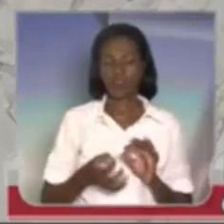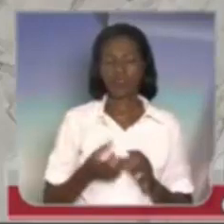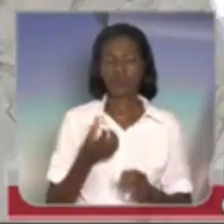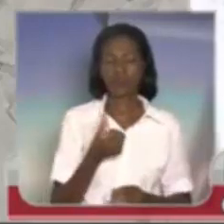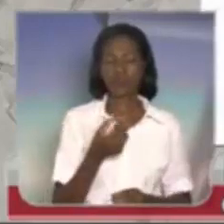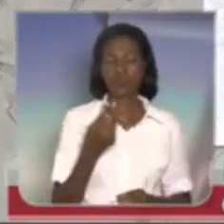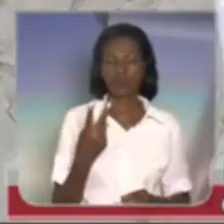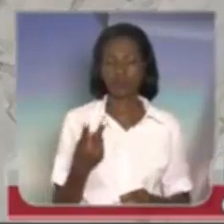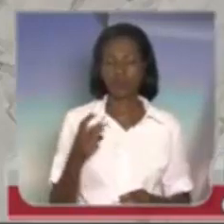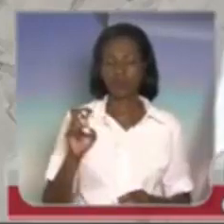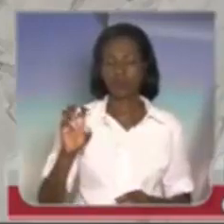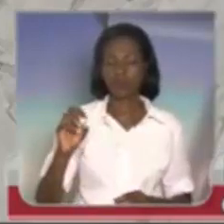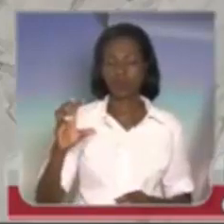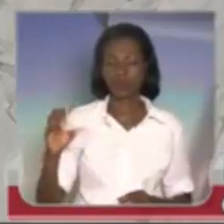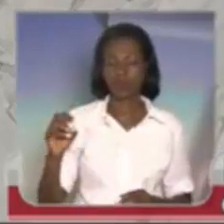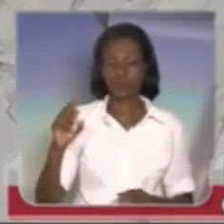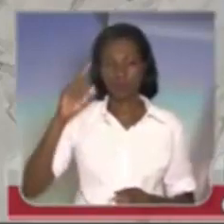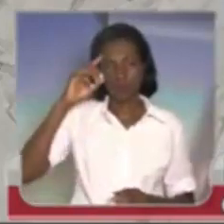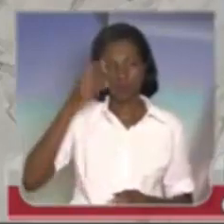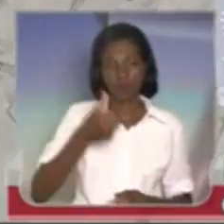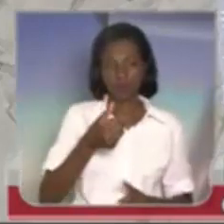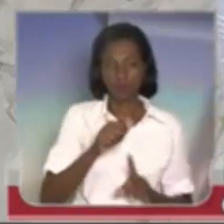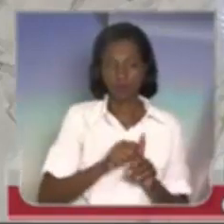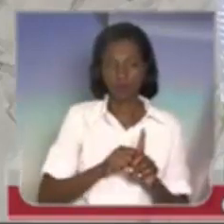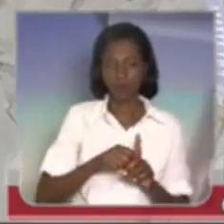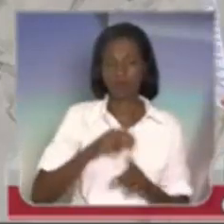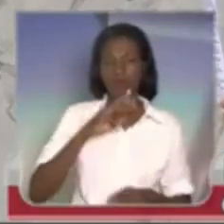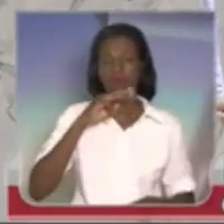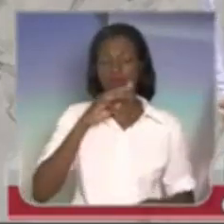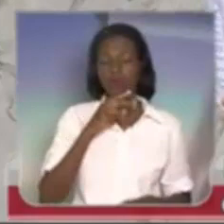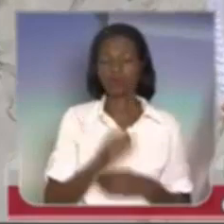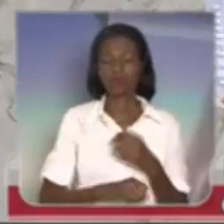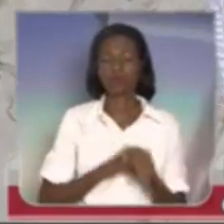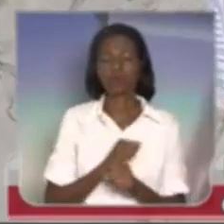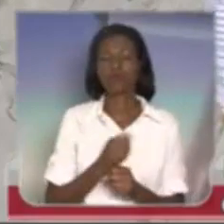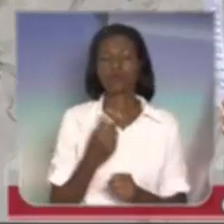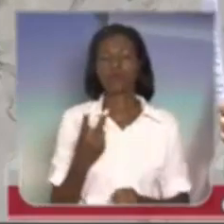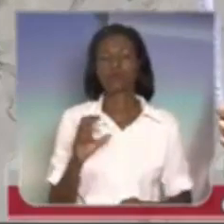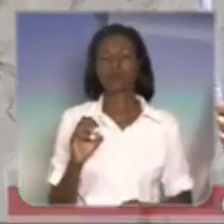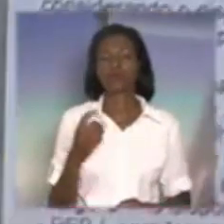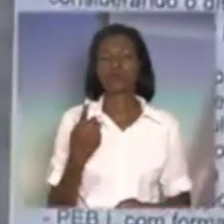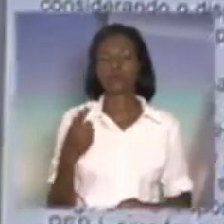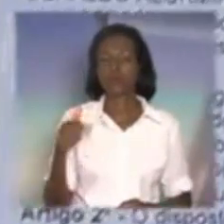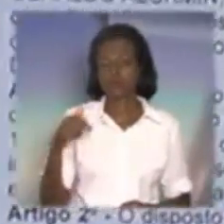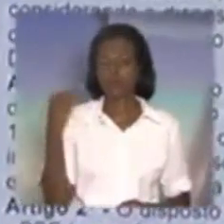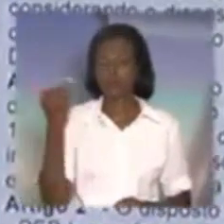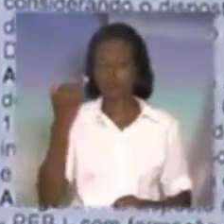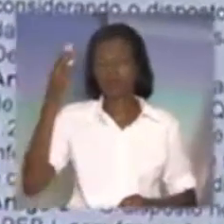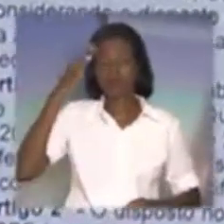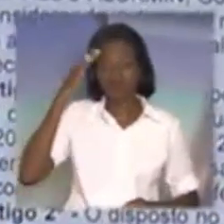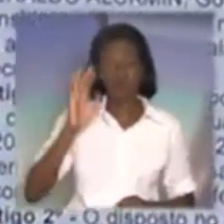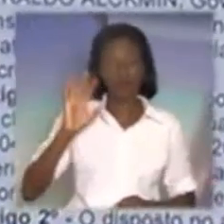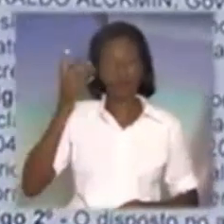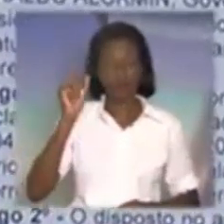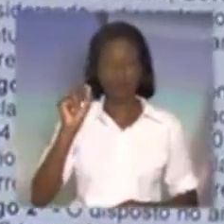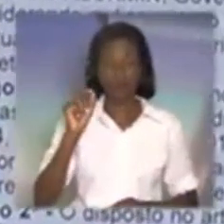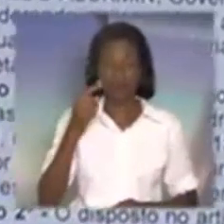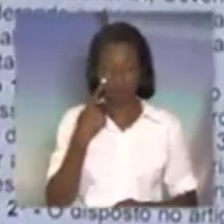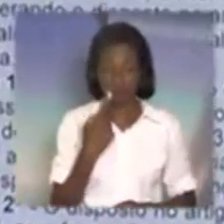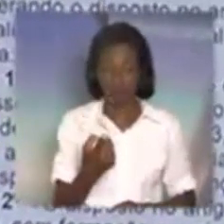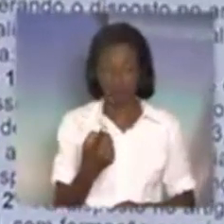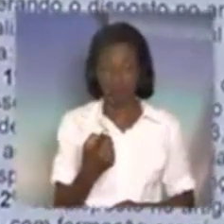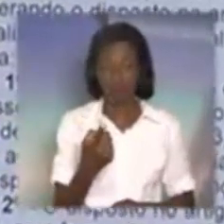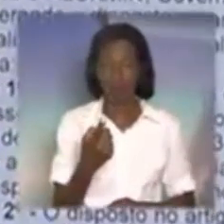6 de março de 2017 vamos aqui é importante que o telespectador saiba o que está acontecendo aqui olha